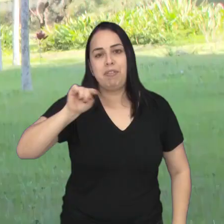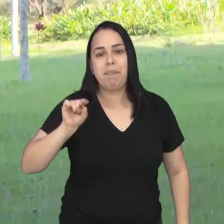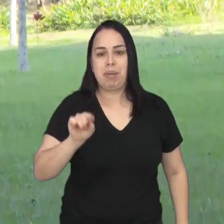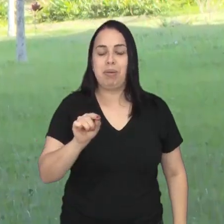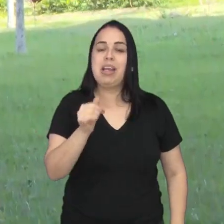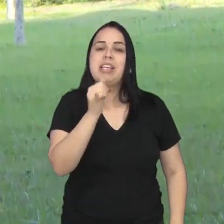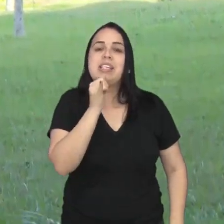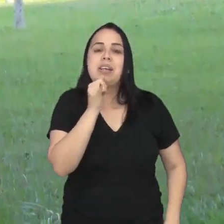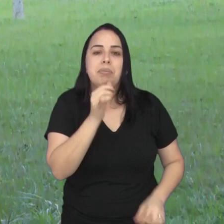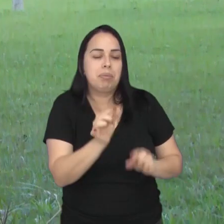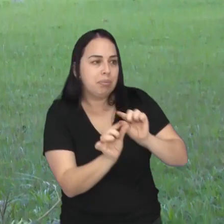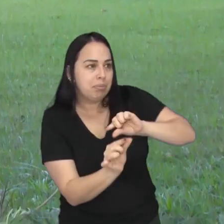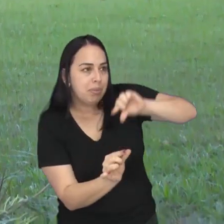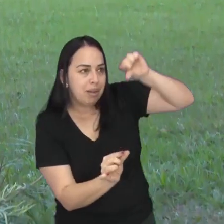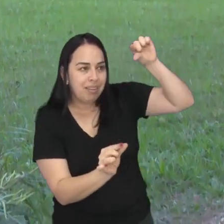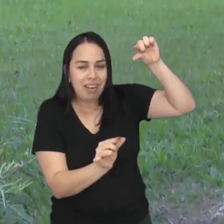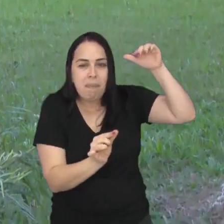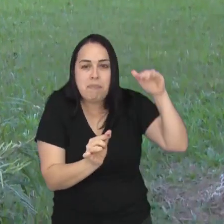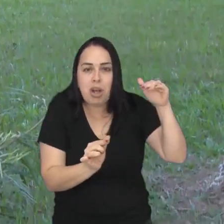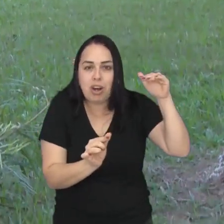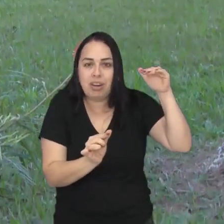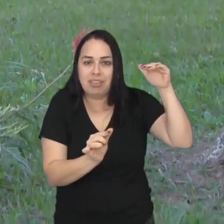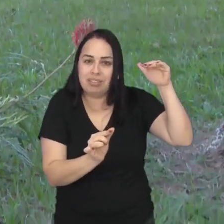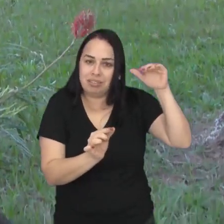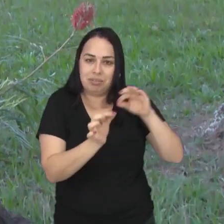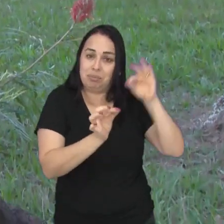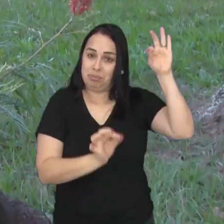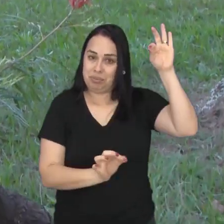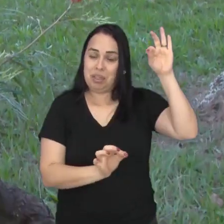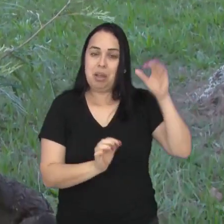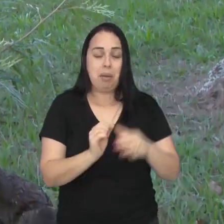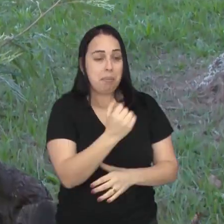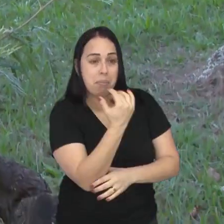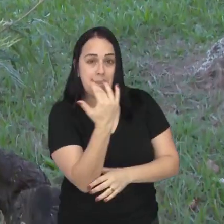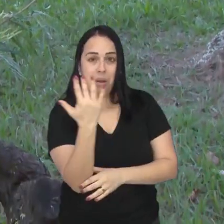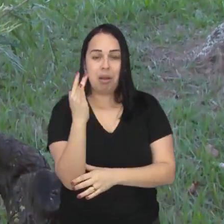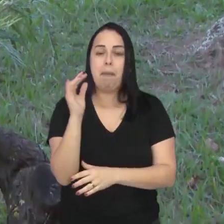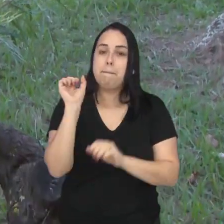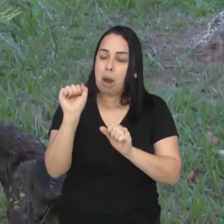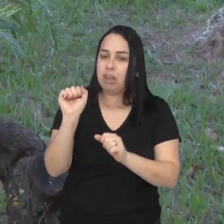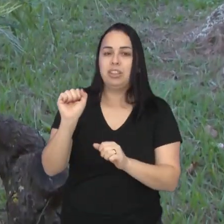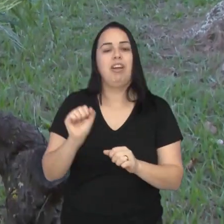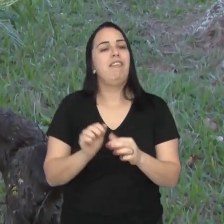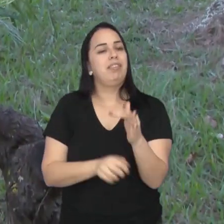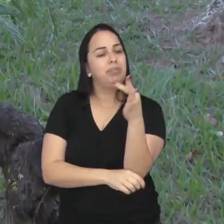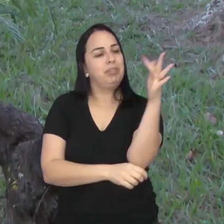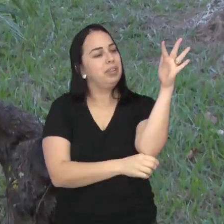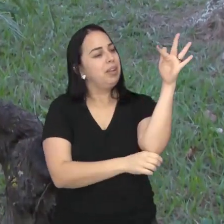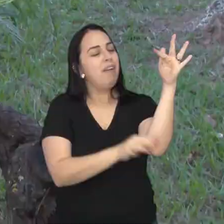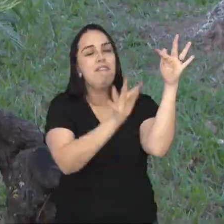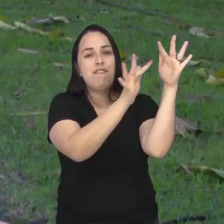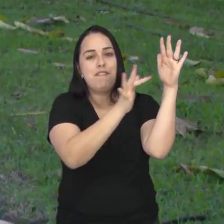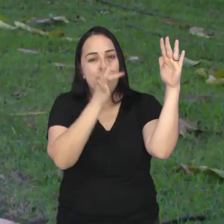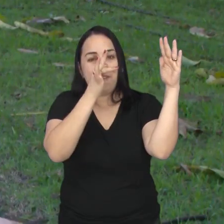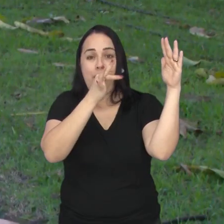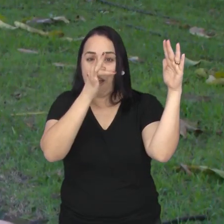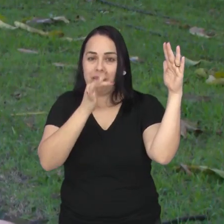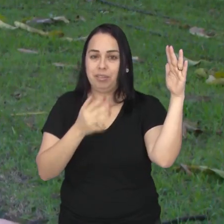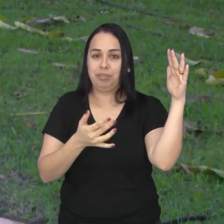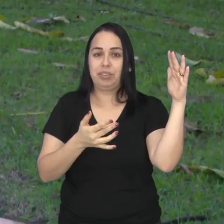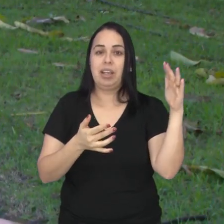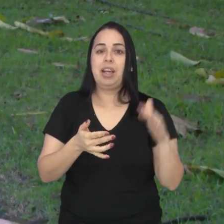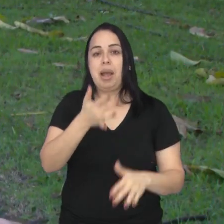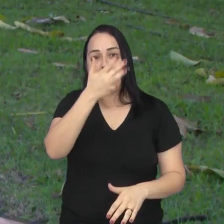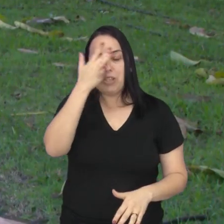cidade. Essa, por exemplo, é uma grevilha anã, de 2,5 metros, que pode até mesmo dar flores. O munícipe